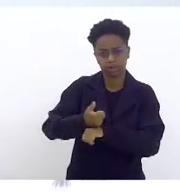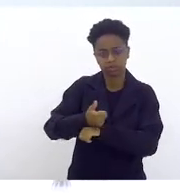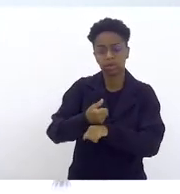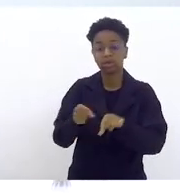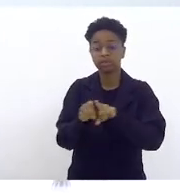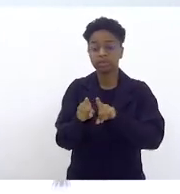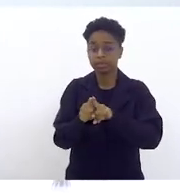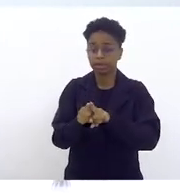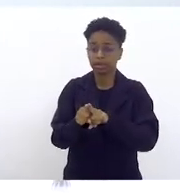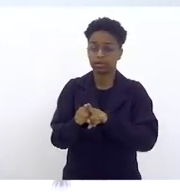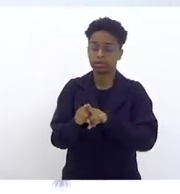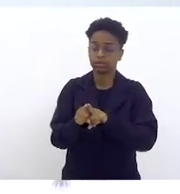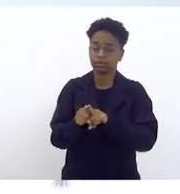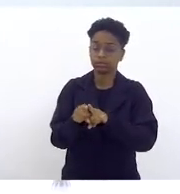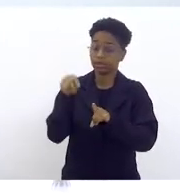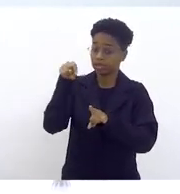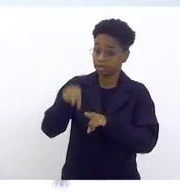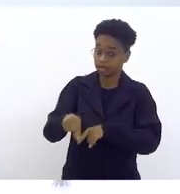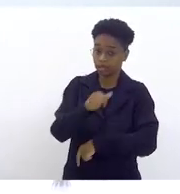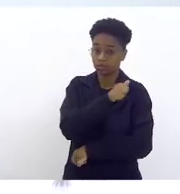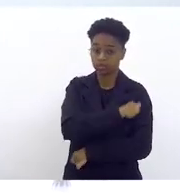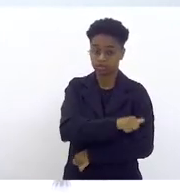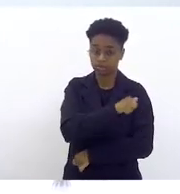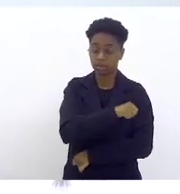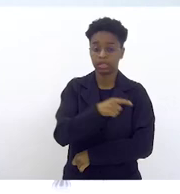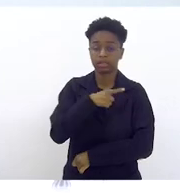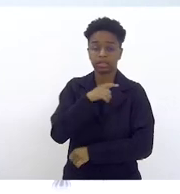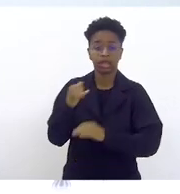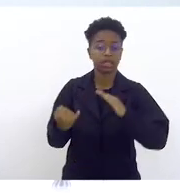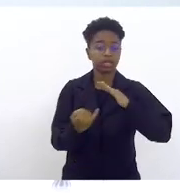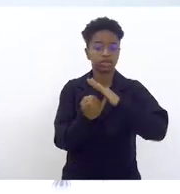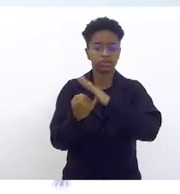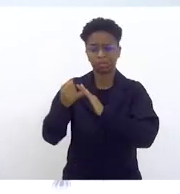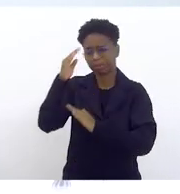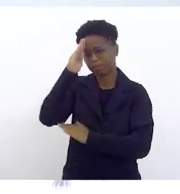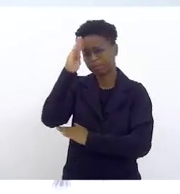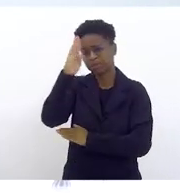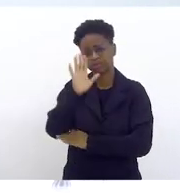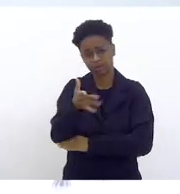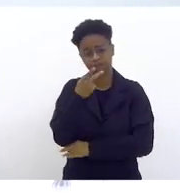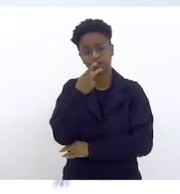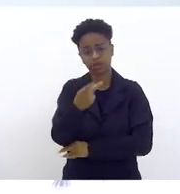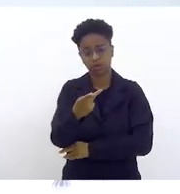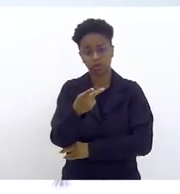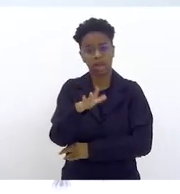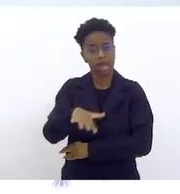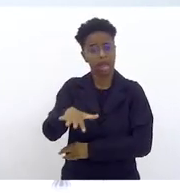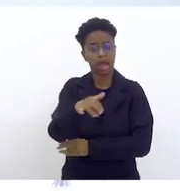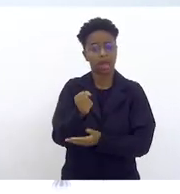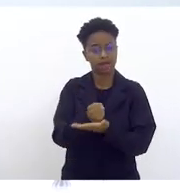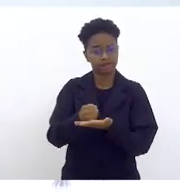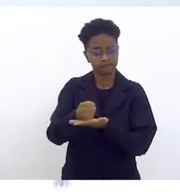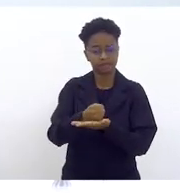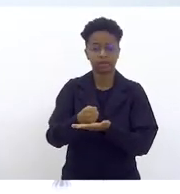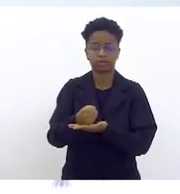Além disso também o Rio de Janeiro abriga essas instituições fundamentais aqui já citadas para Indústria Farmacêutica e farmoquímica como